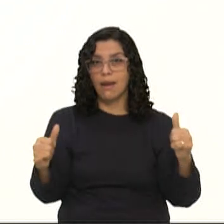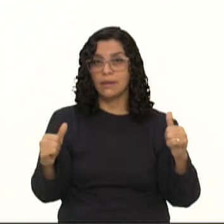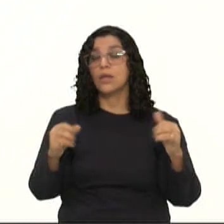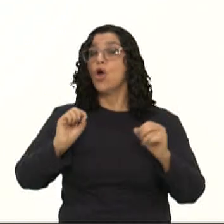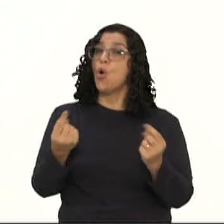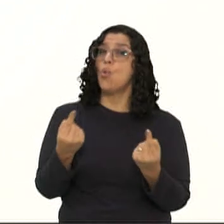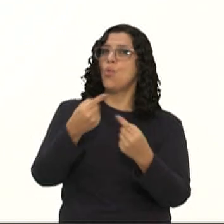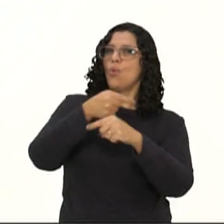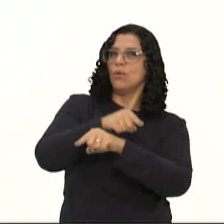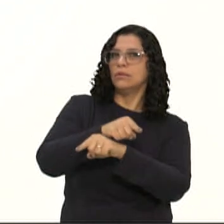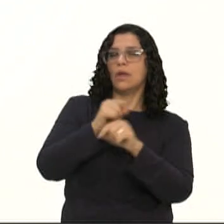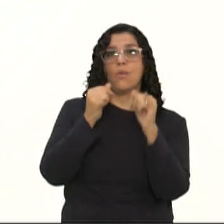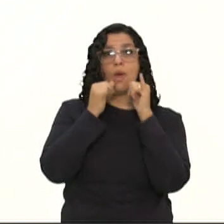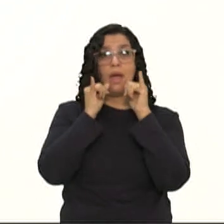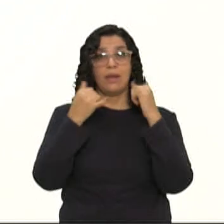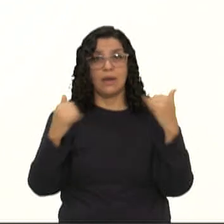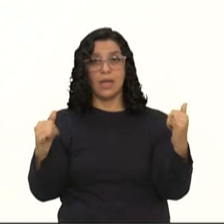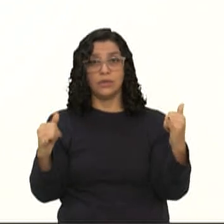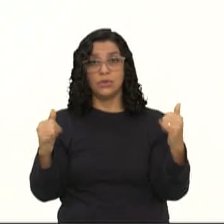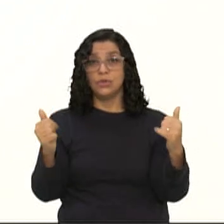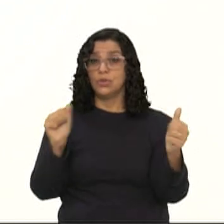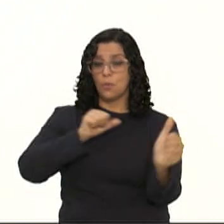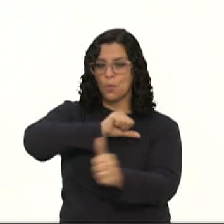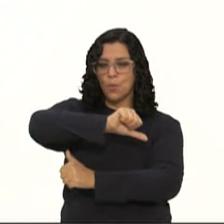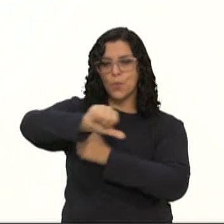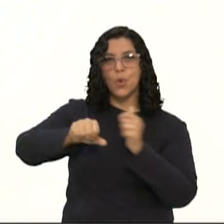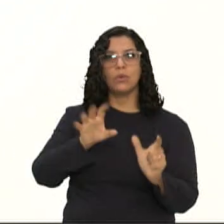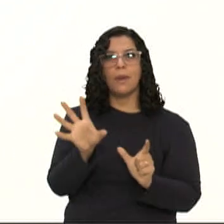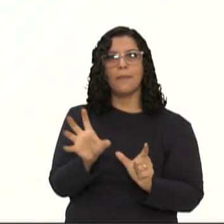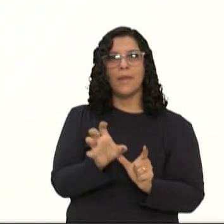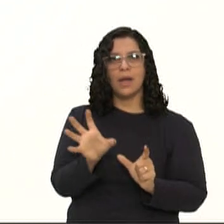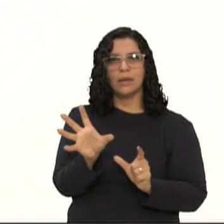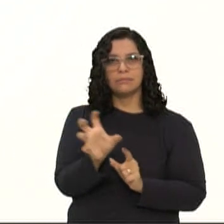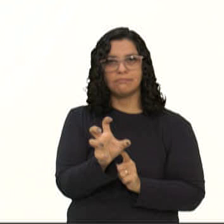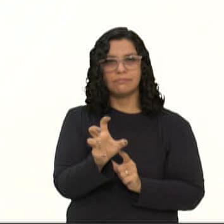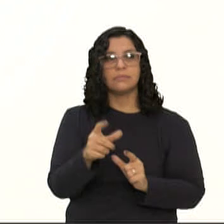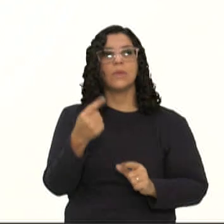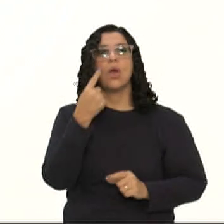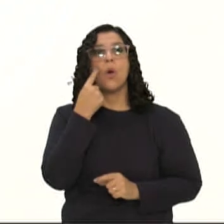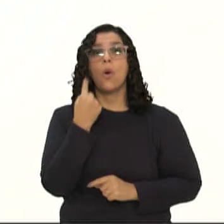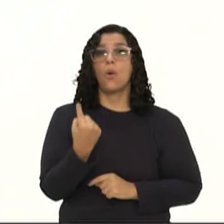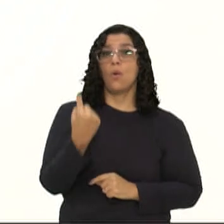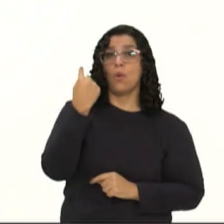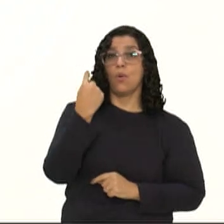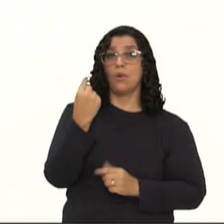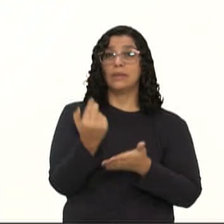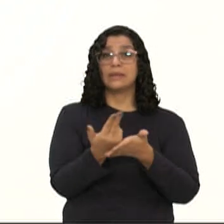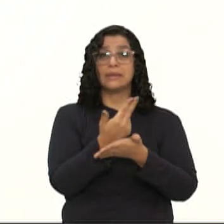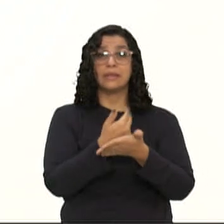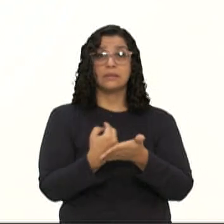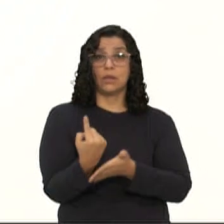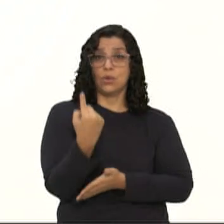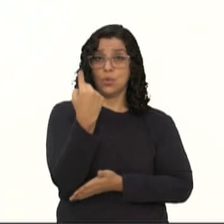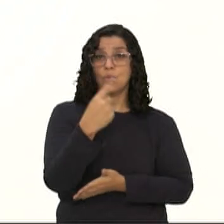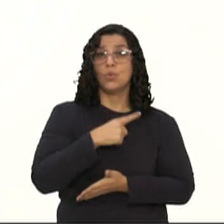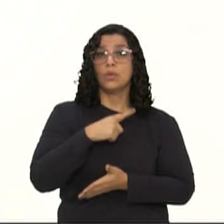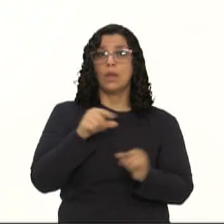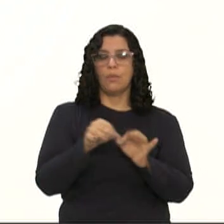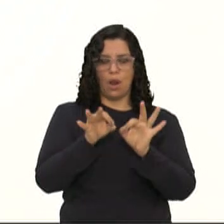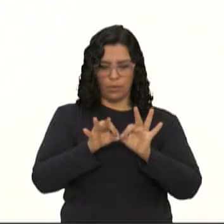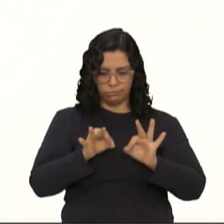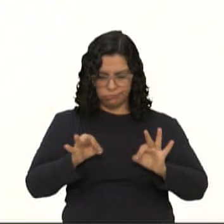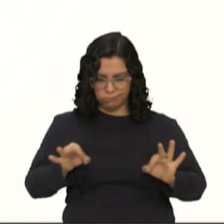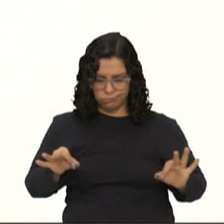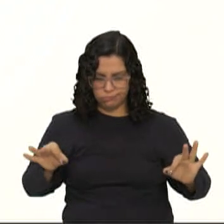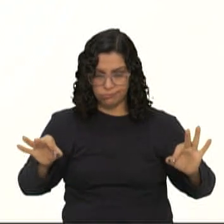corrente elétrica gerando o magnetismo. Veja aqui que na figura 1, nós temos um circuito aqui com